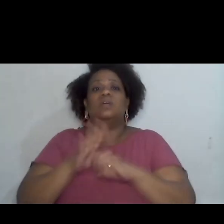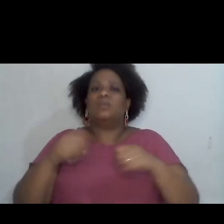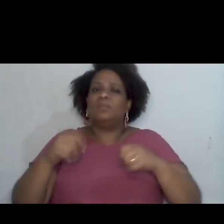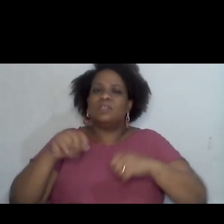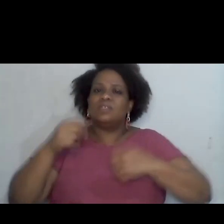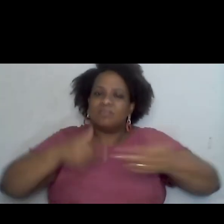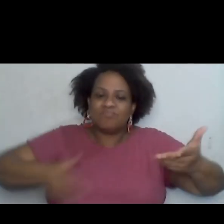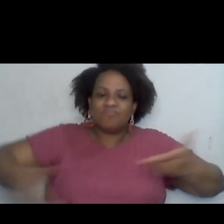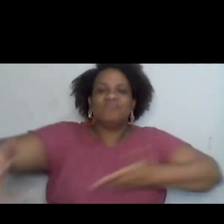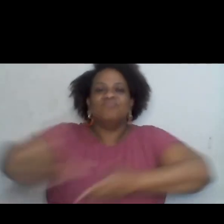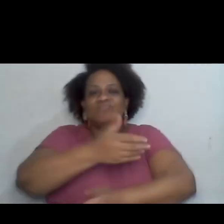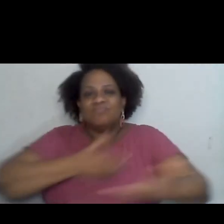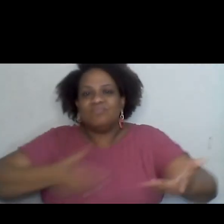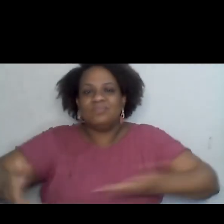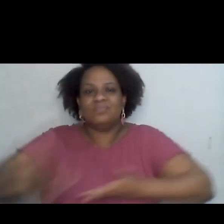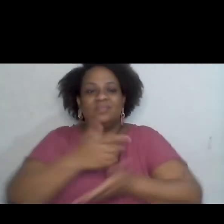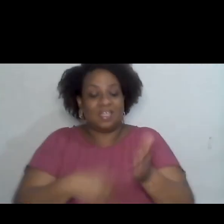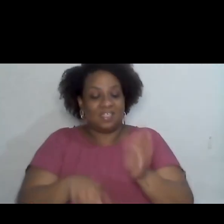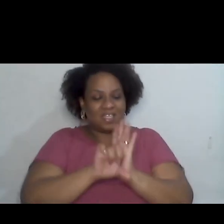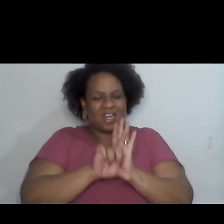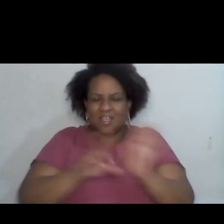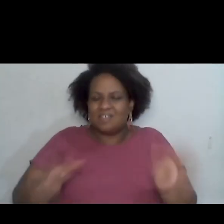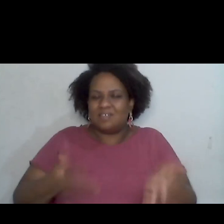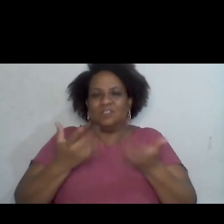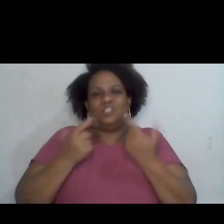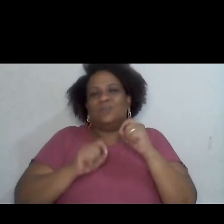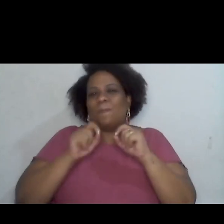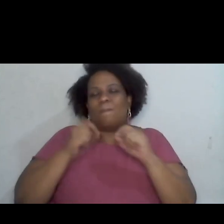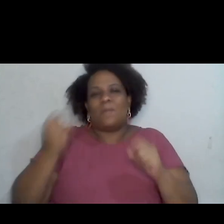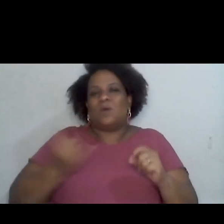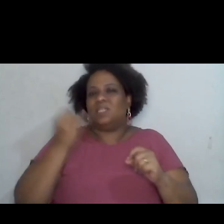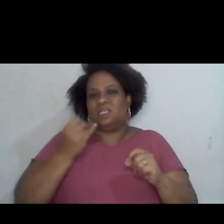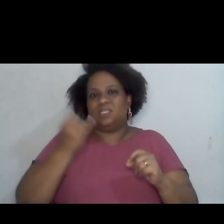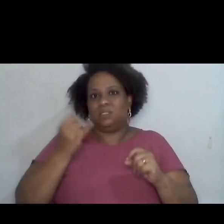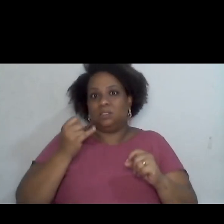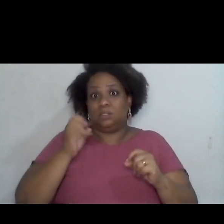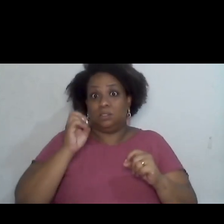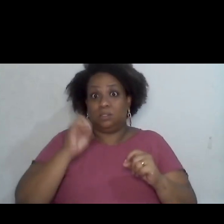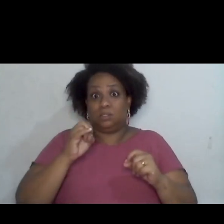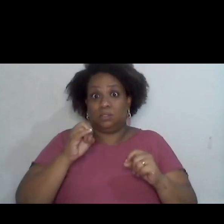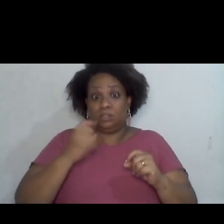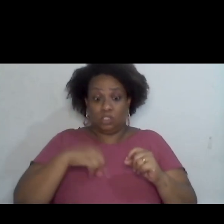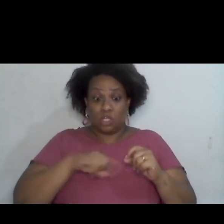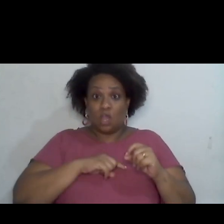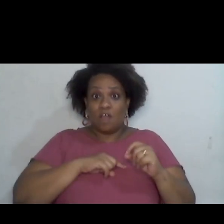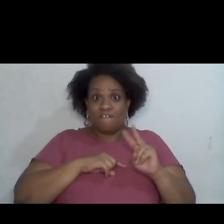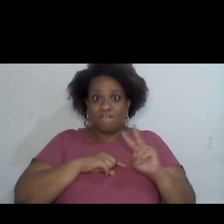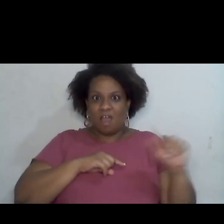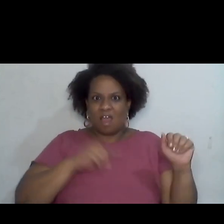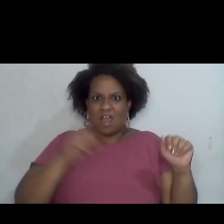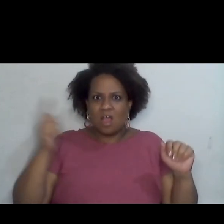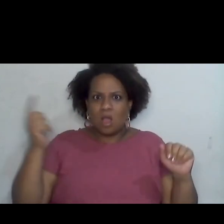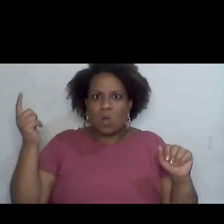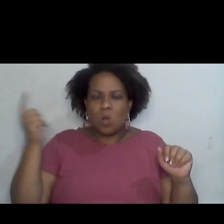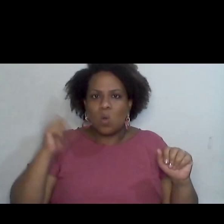E essas leis de incentivo são importantíssimas para isso. Porque se a gente consegue e conseguirá muitos